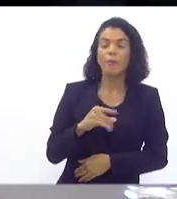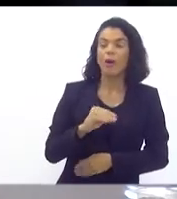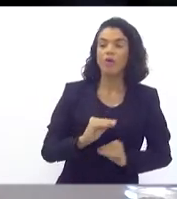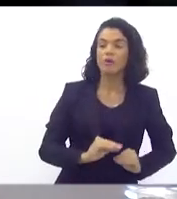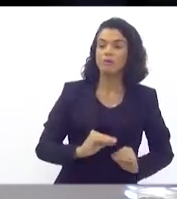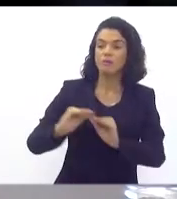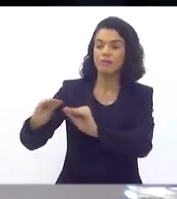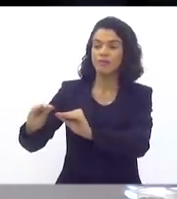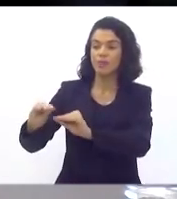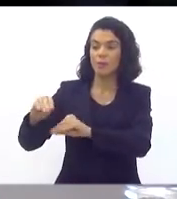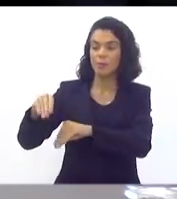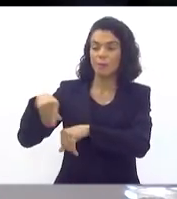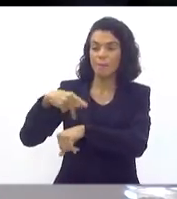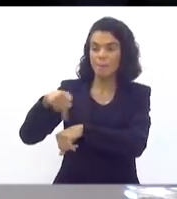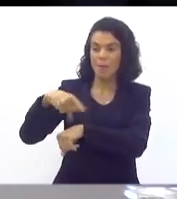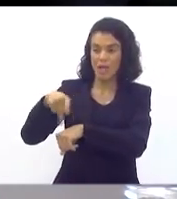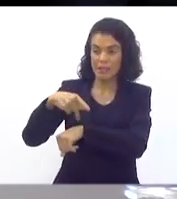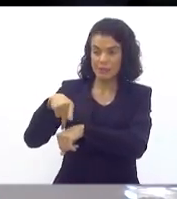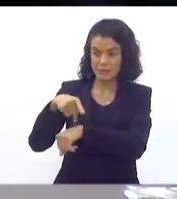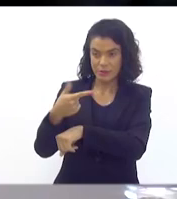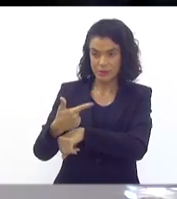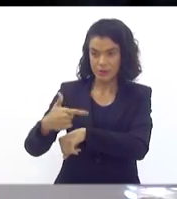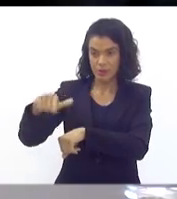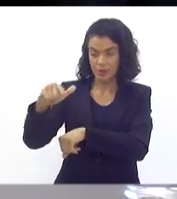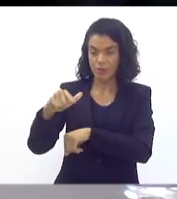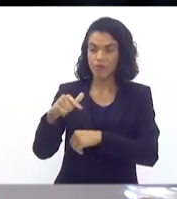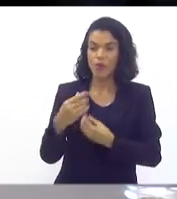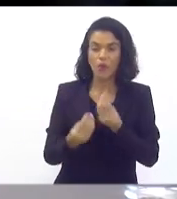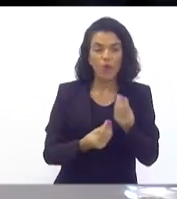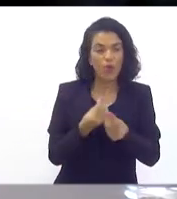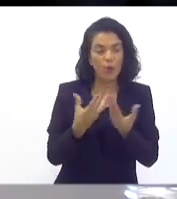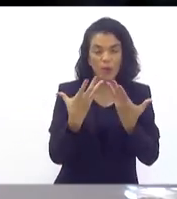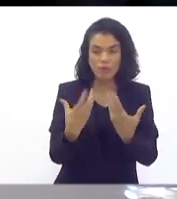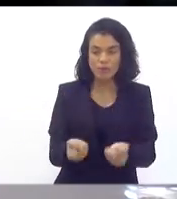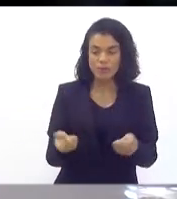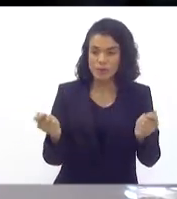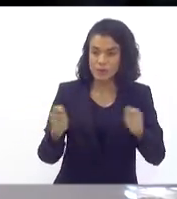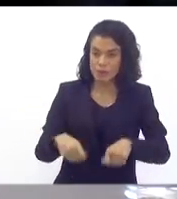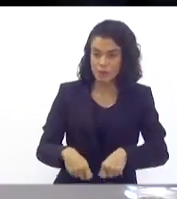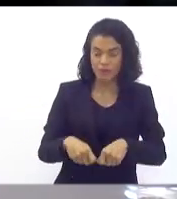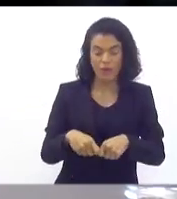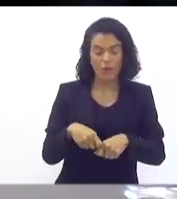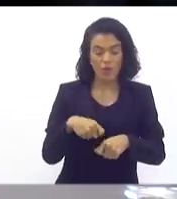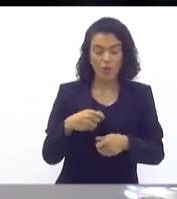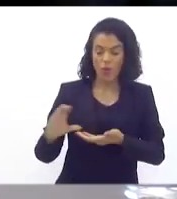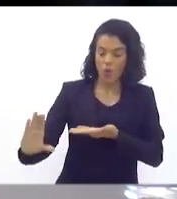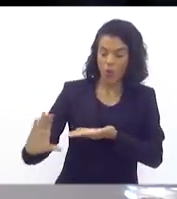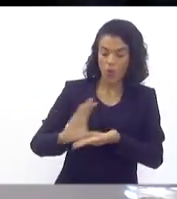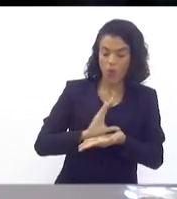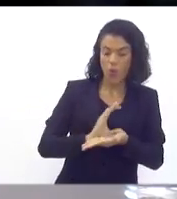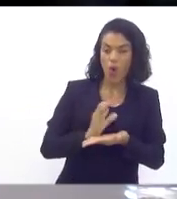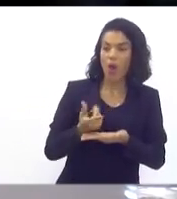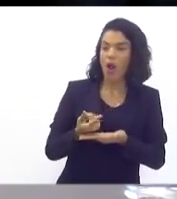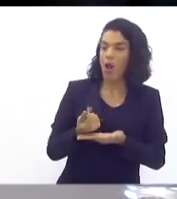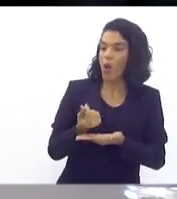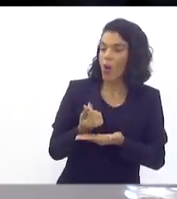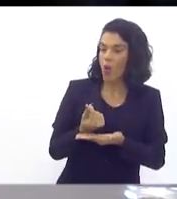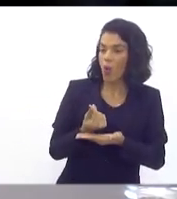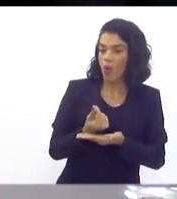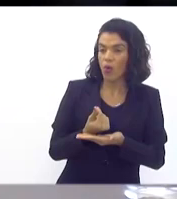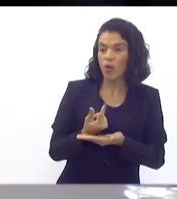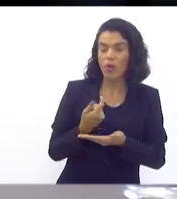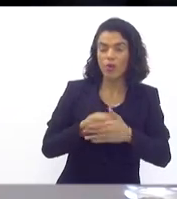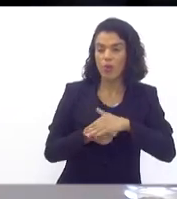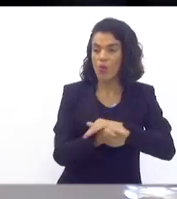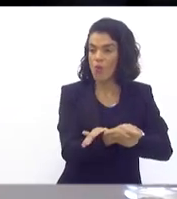como é admissível a pessoa tem o lucro mandar para fora do Estado e deixar de fazer o